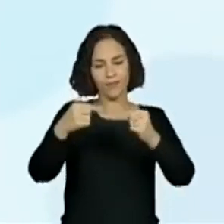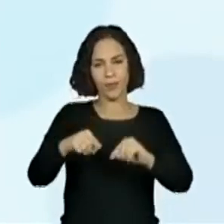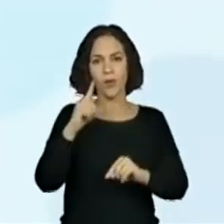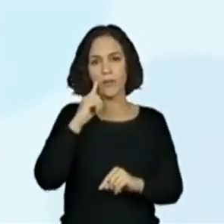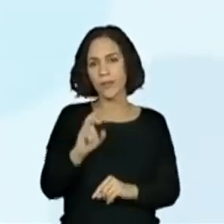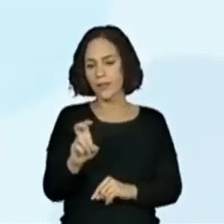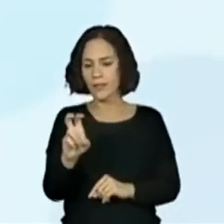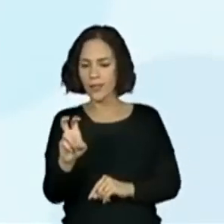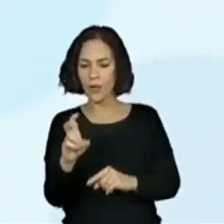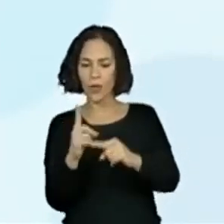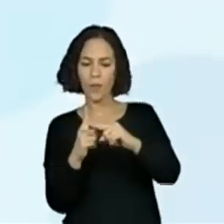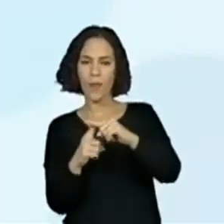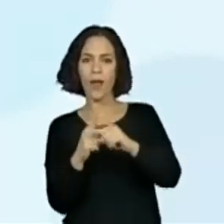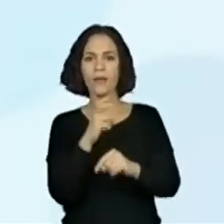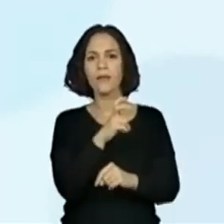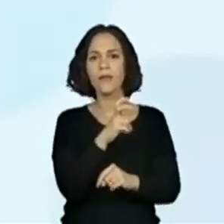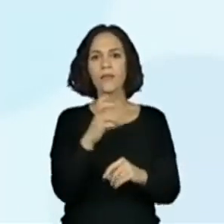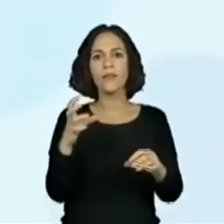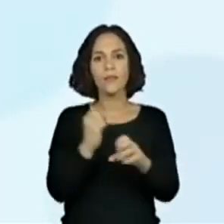mais 5, que dá? R$10.